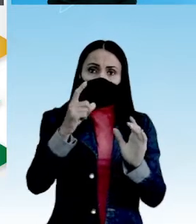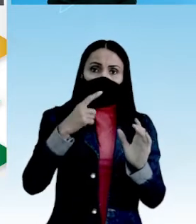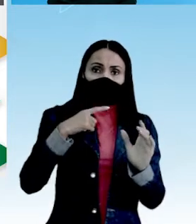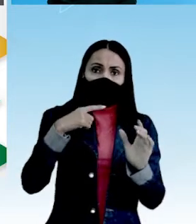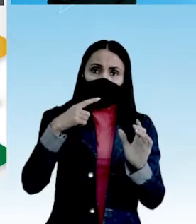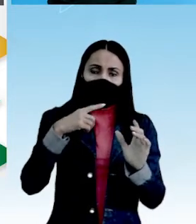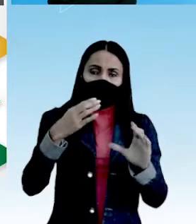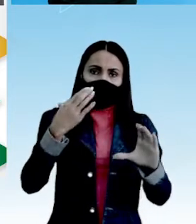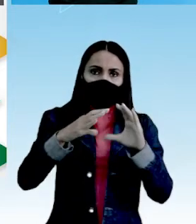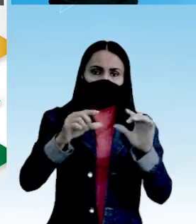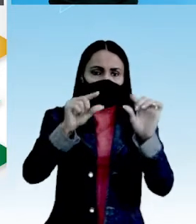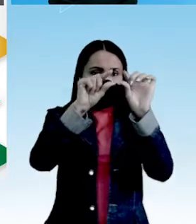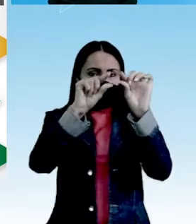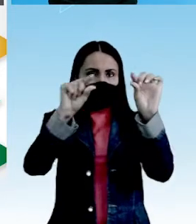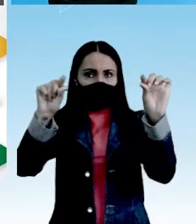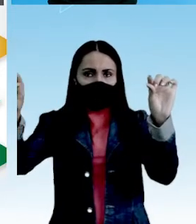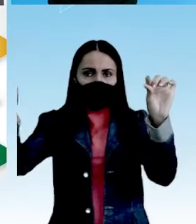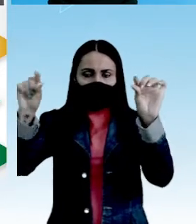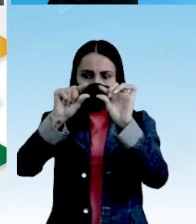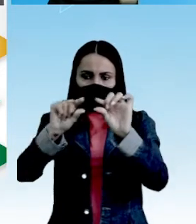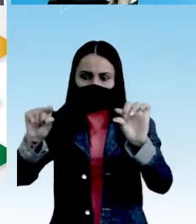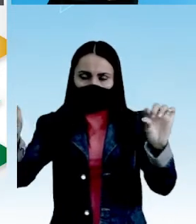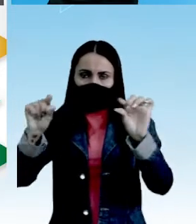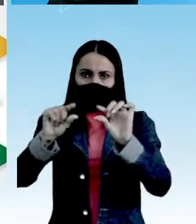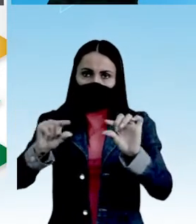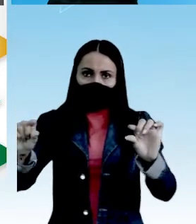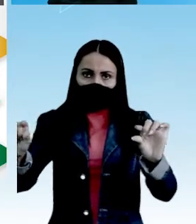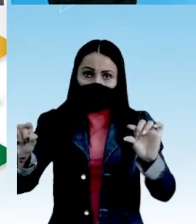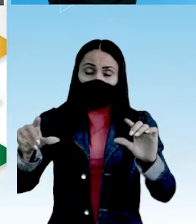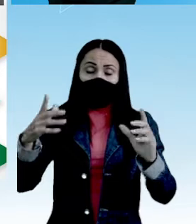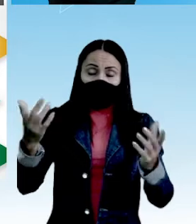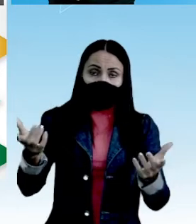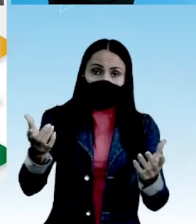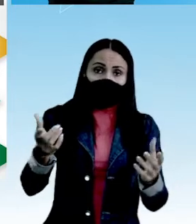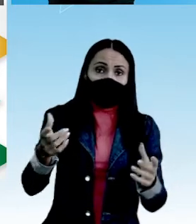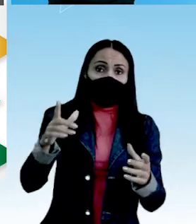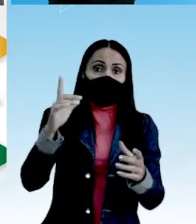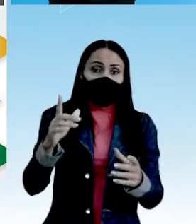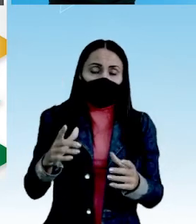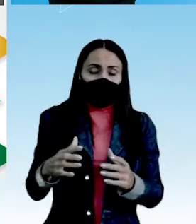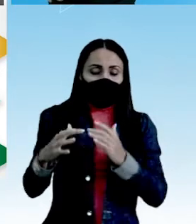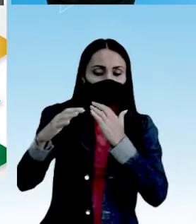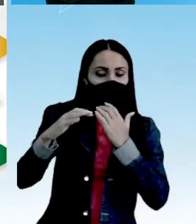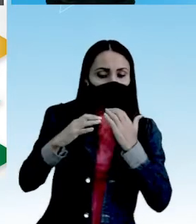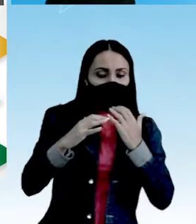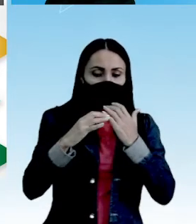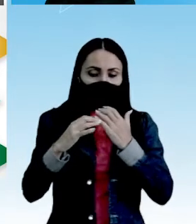notas, que tem os acordes das canções, das músicas, né, que os músicos usam, né, para